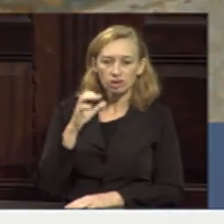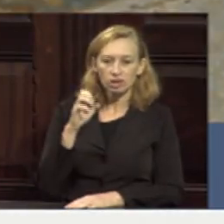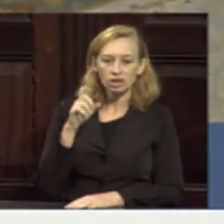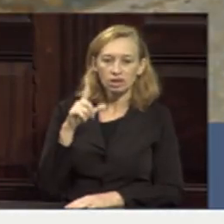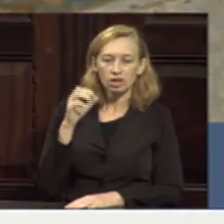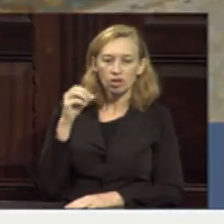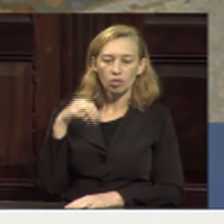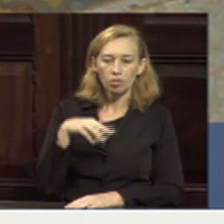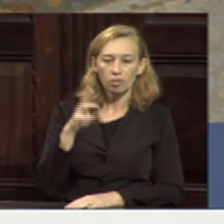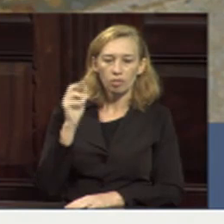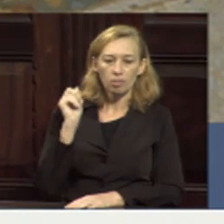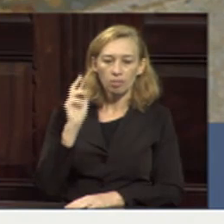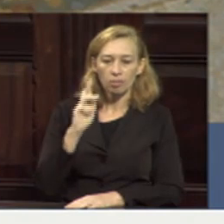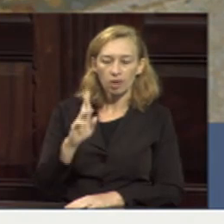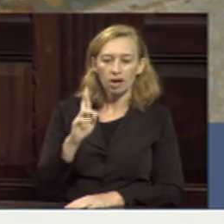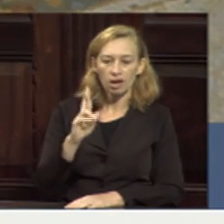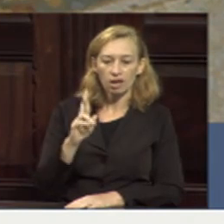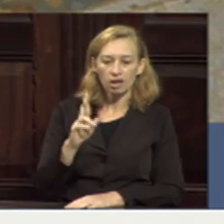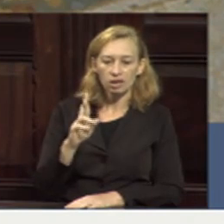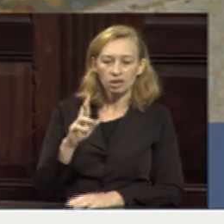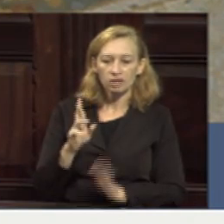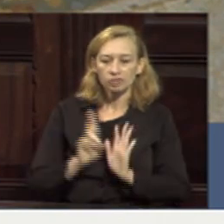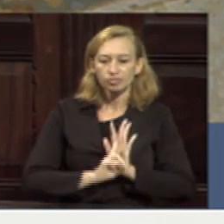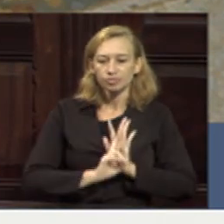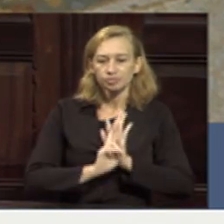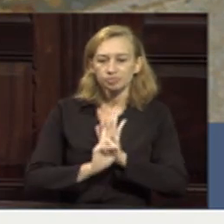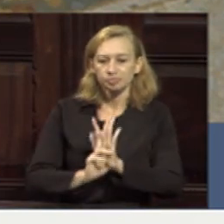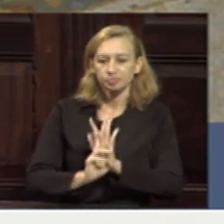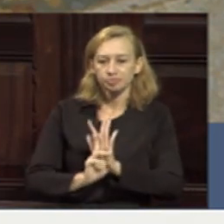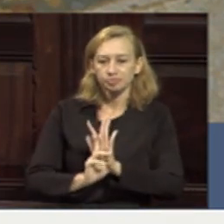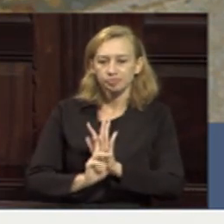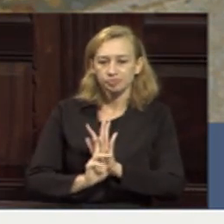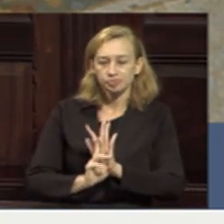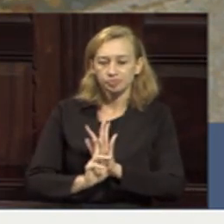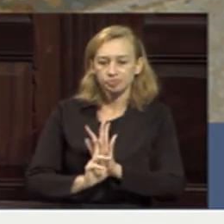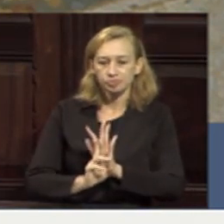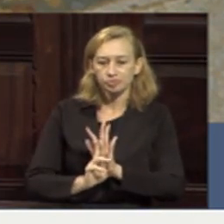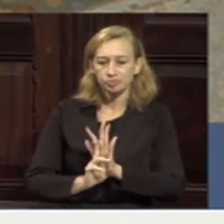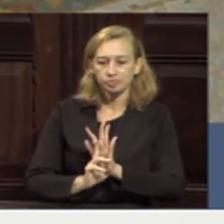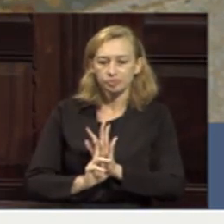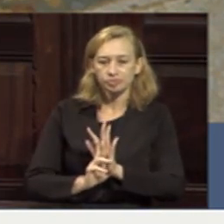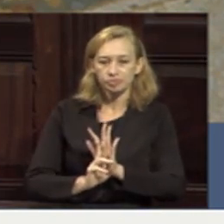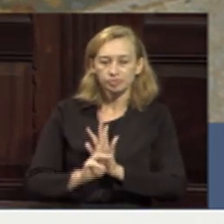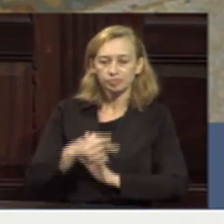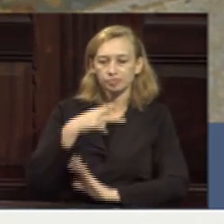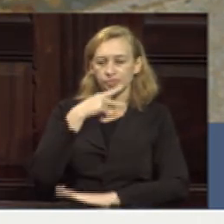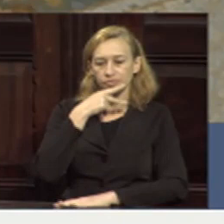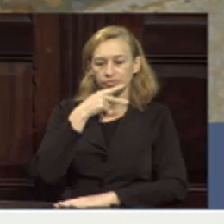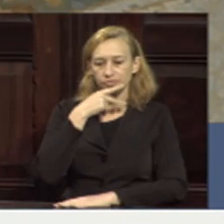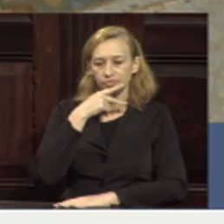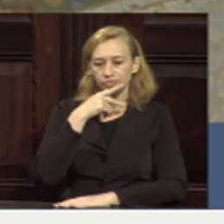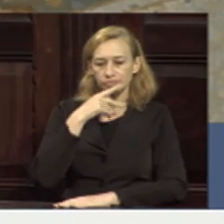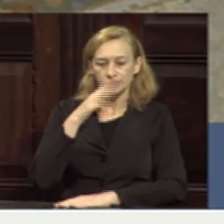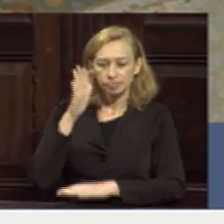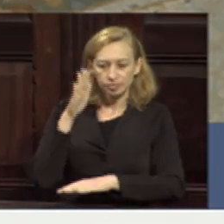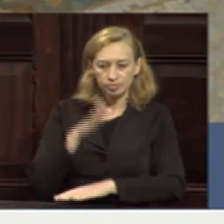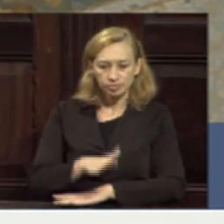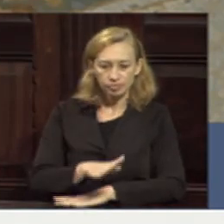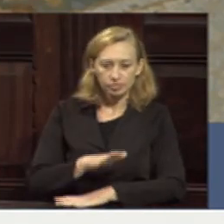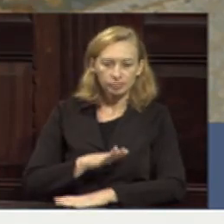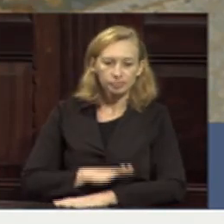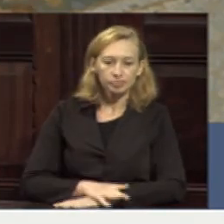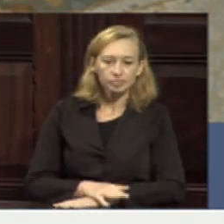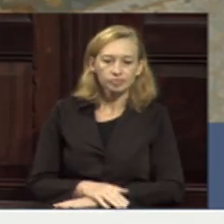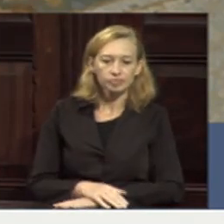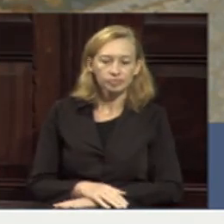Coelho, que aqui representa a bancada do PSOL no parlamento nessa tarde, para